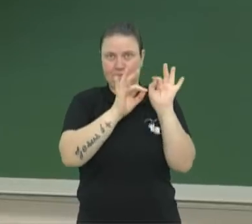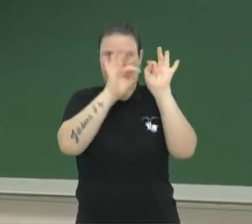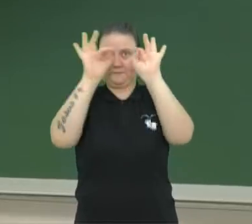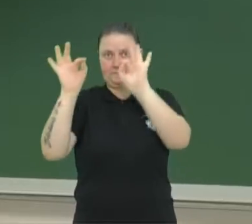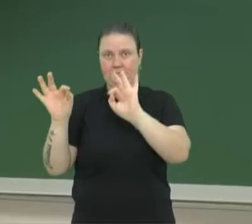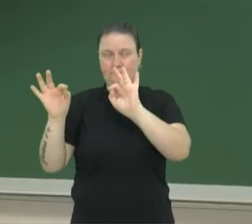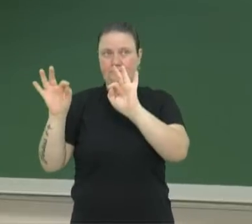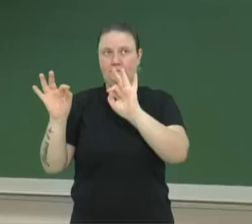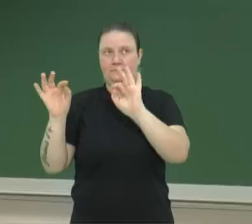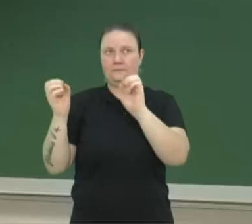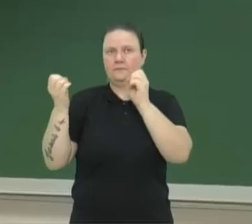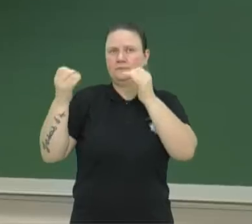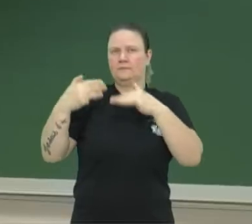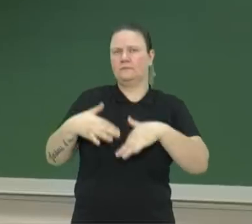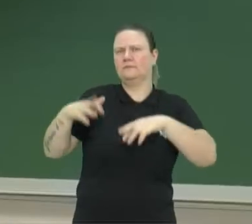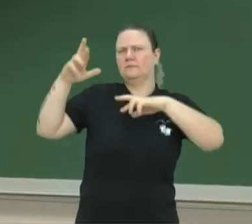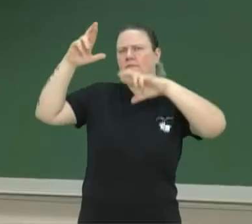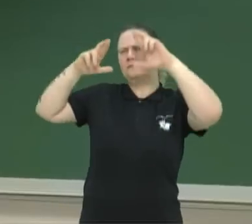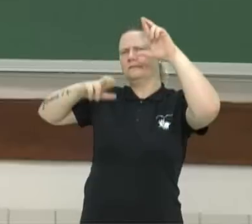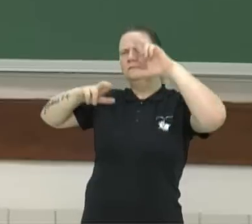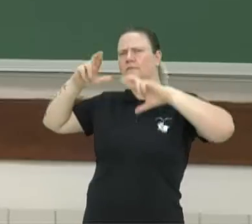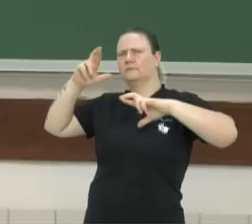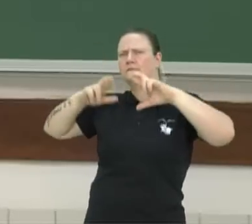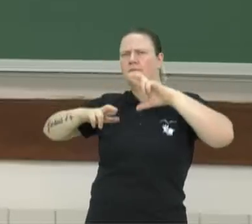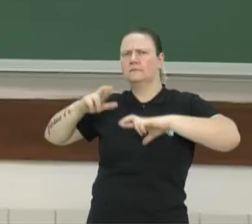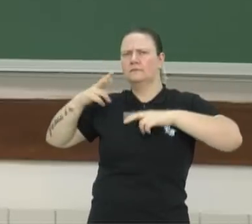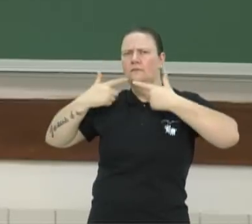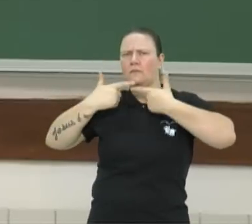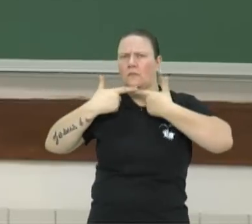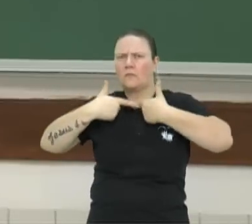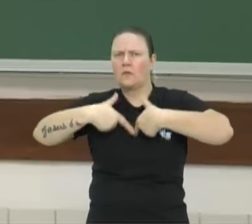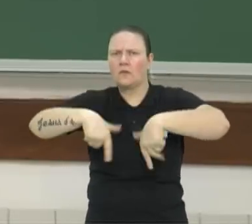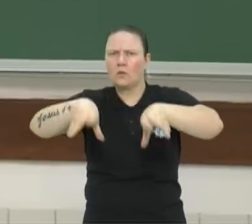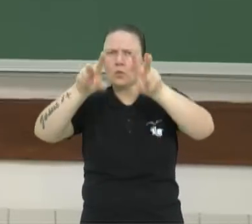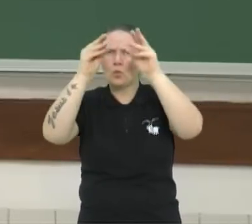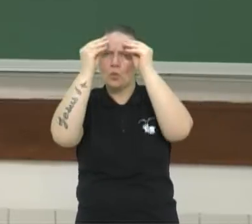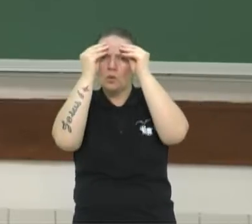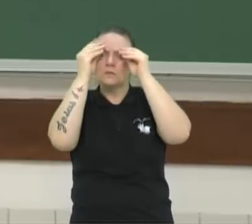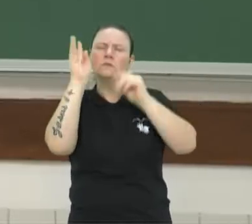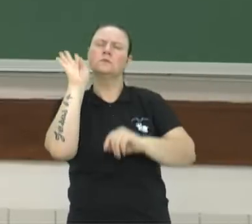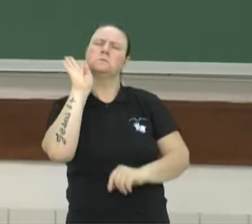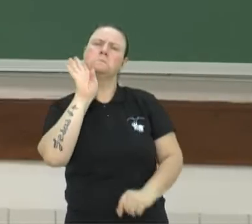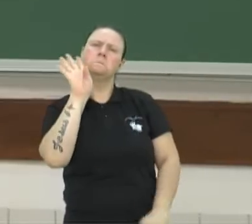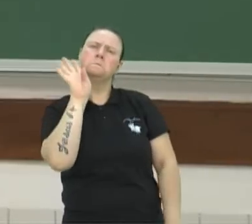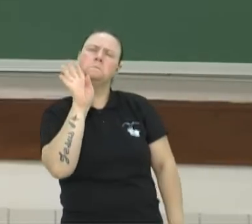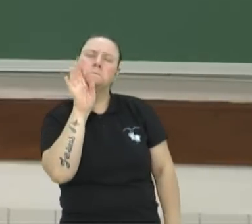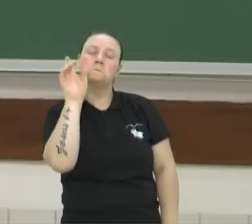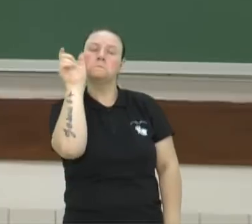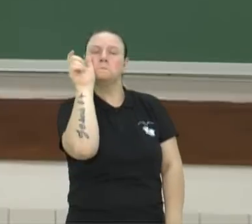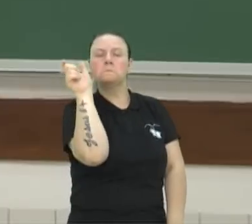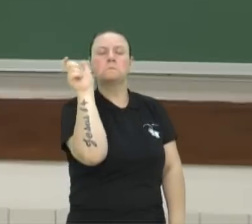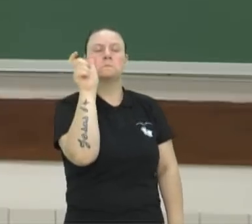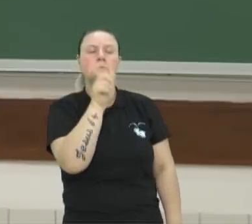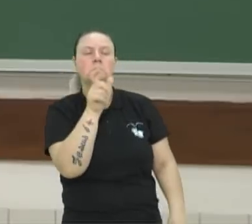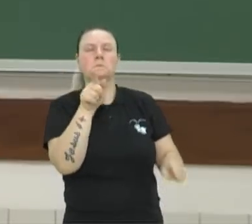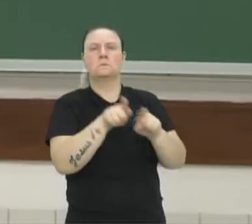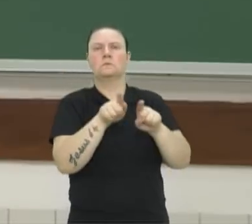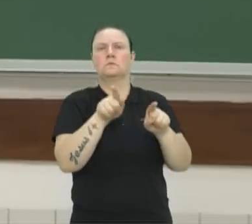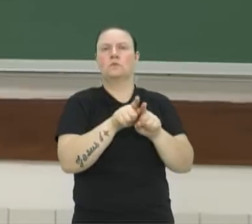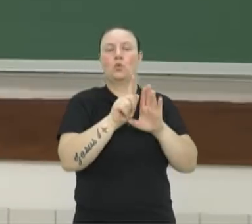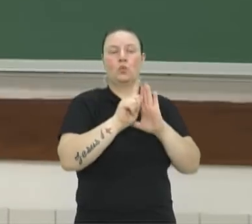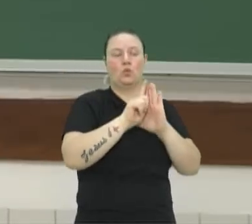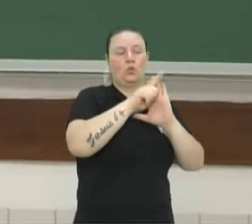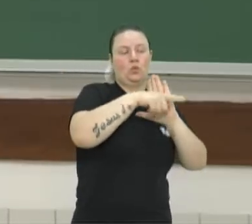falando um pouquinho sobre a análise da linguagem, né? Então, é muito legal, muito interessante nós analisarmos a linguagem, né, de um